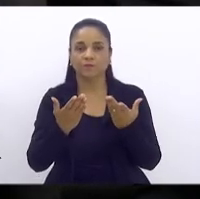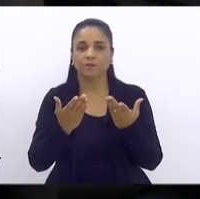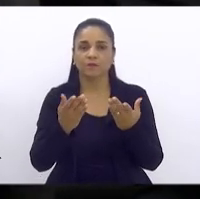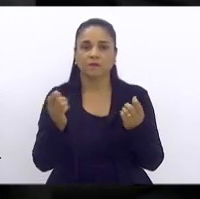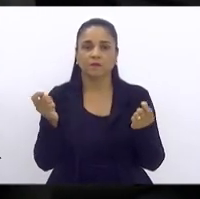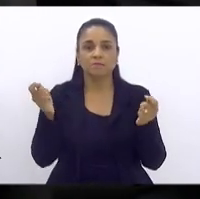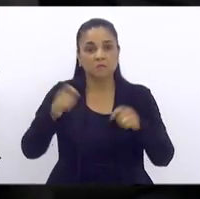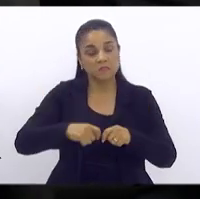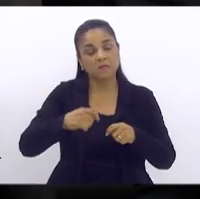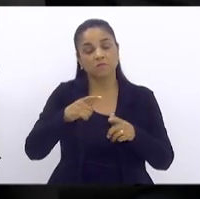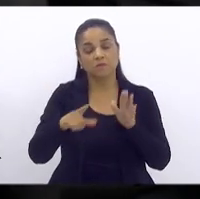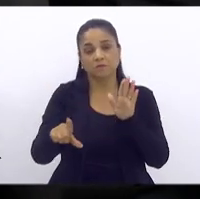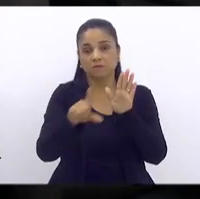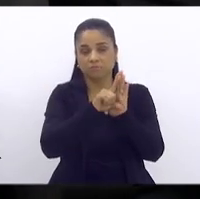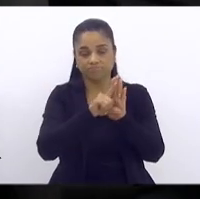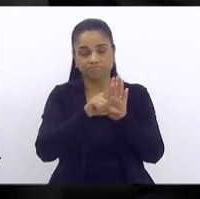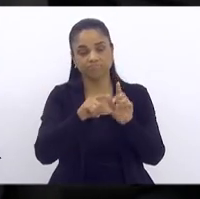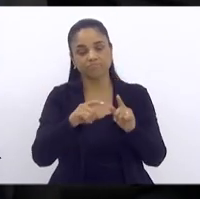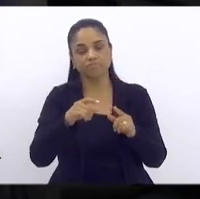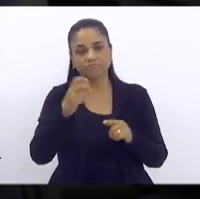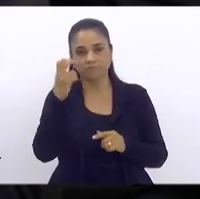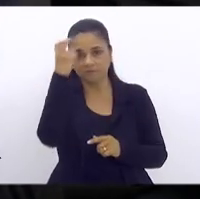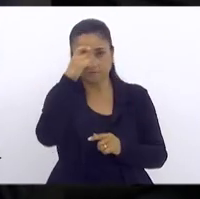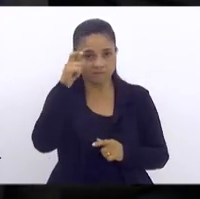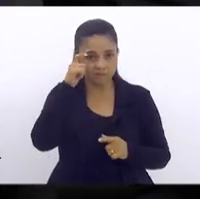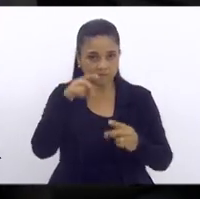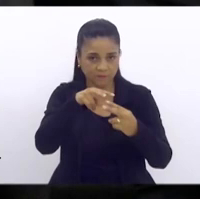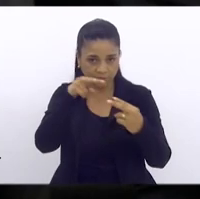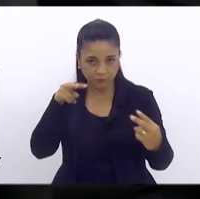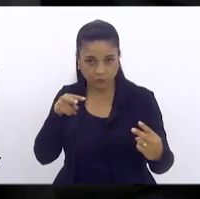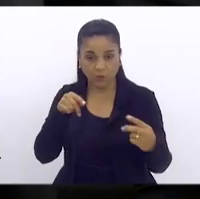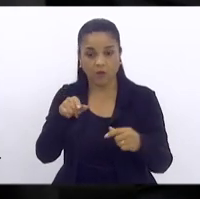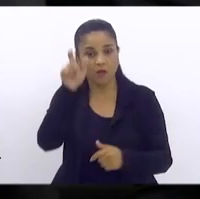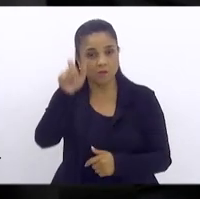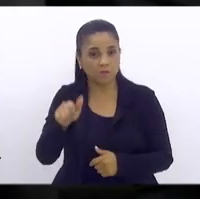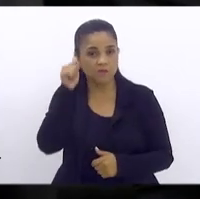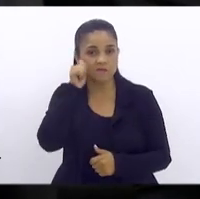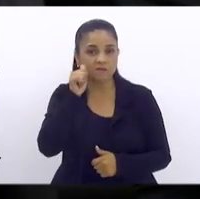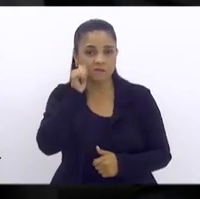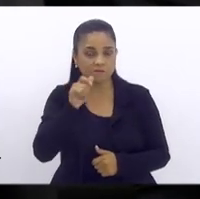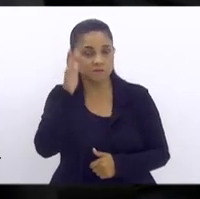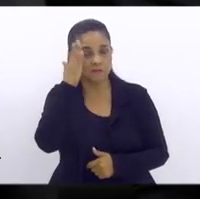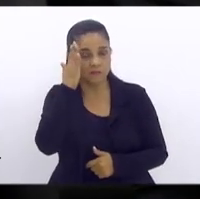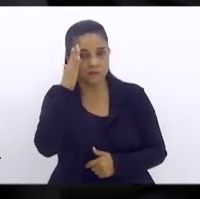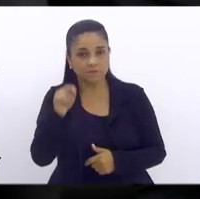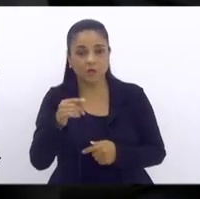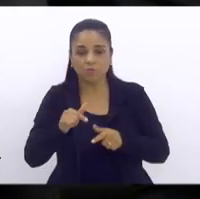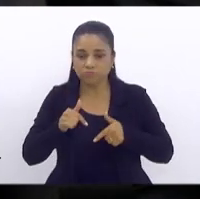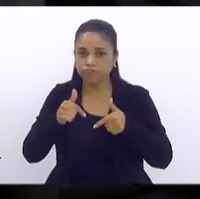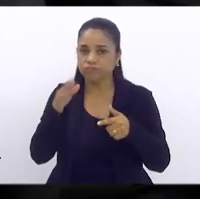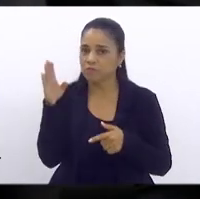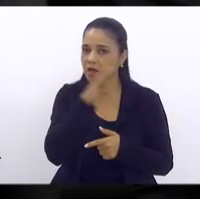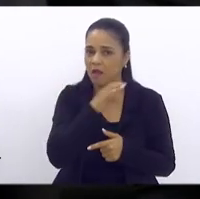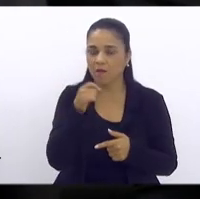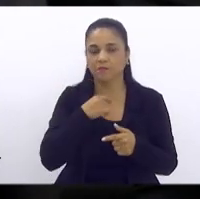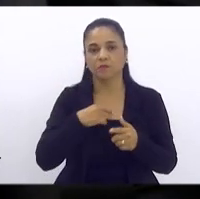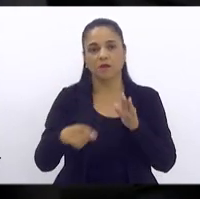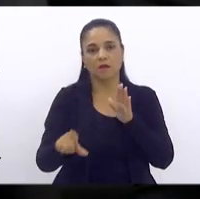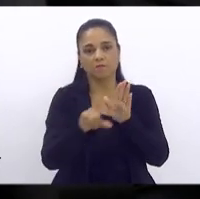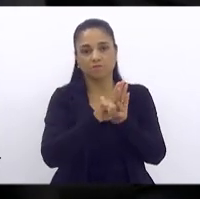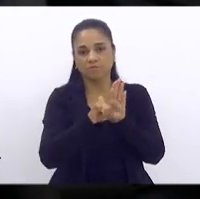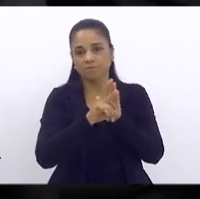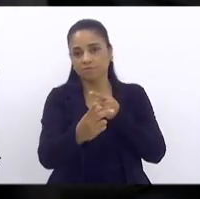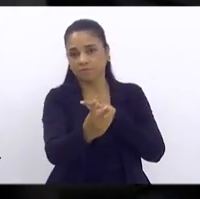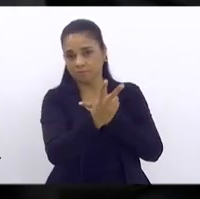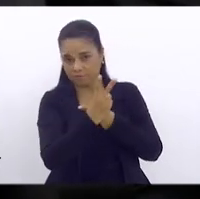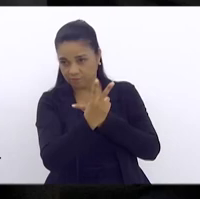pelo Maria da Penha virtual também, para que a mulher saiba, né, realmente de forma mais ágil ali, quando que a medida protetiva vai expirar, qual é